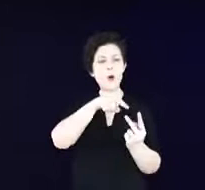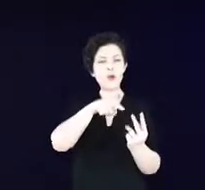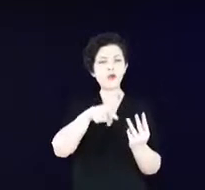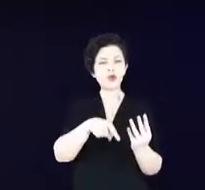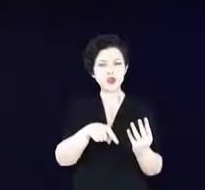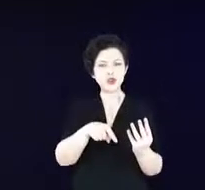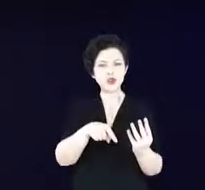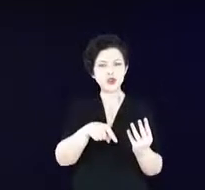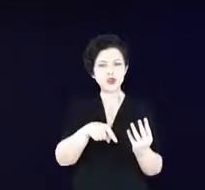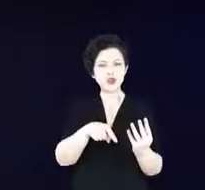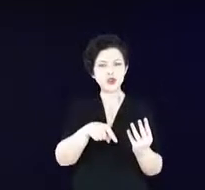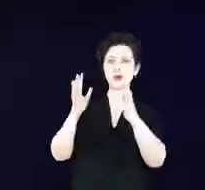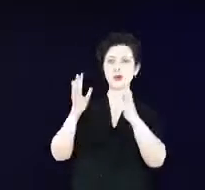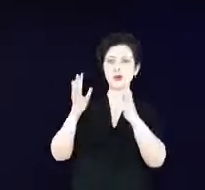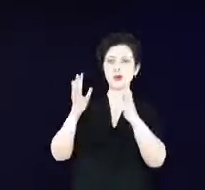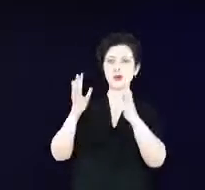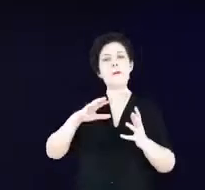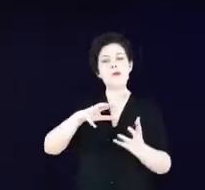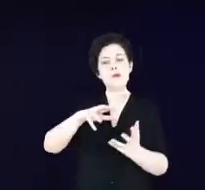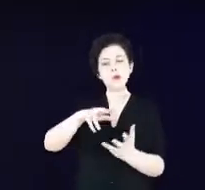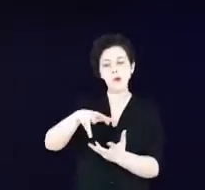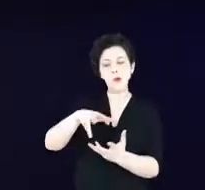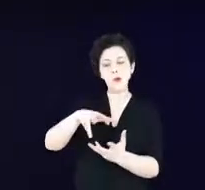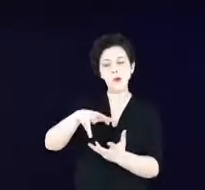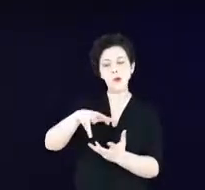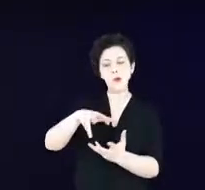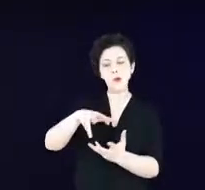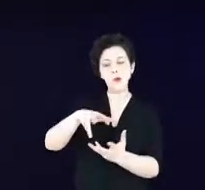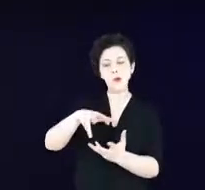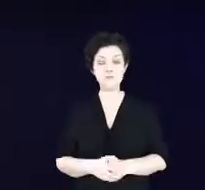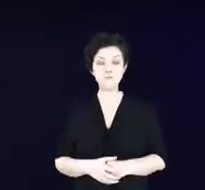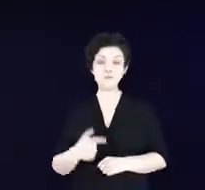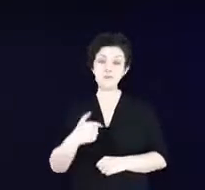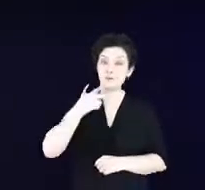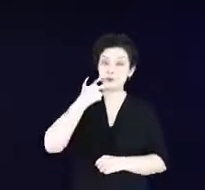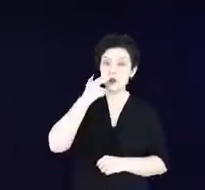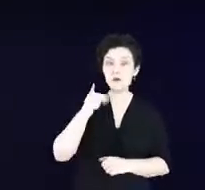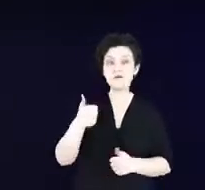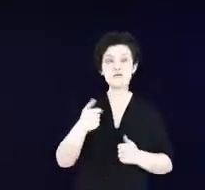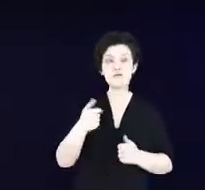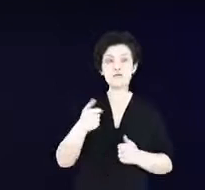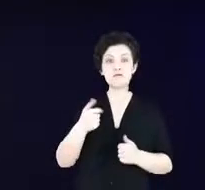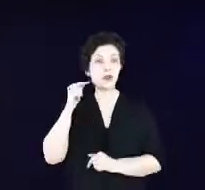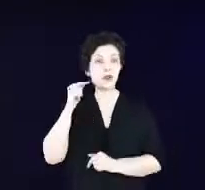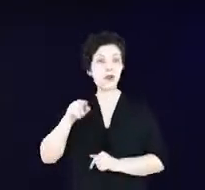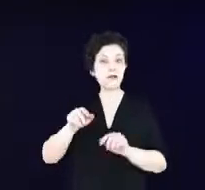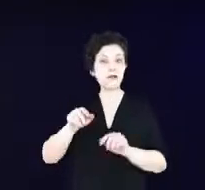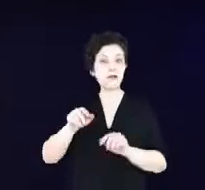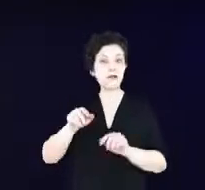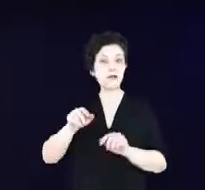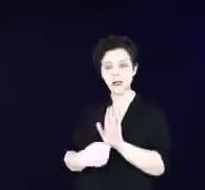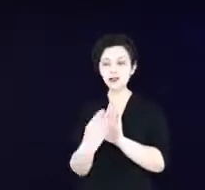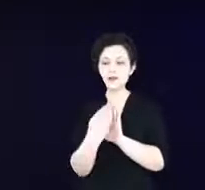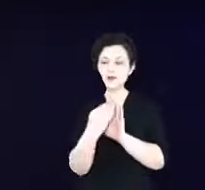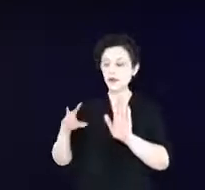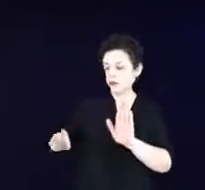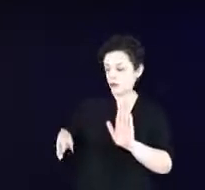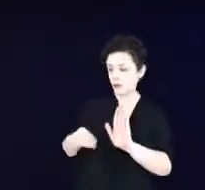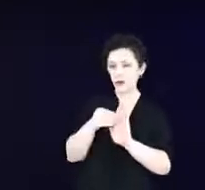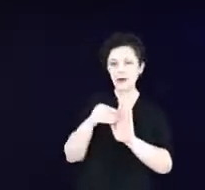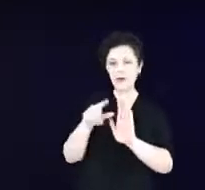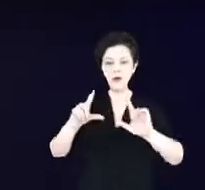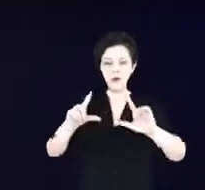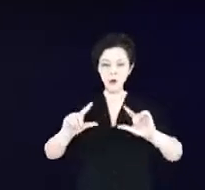globo precisa fazer e quer fazer. Então, eu considero que foi muito importante esse texto de colocar a redução ali. Está